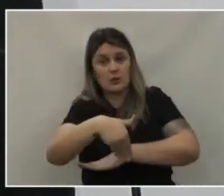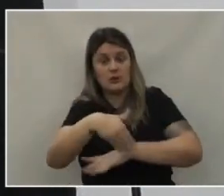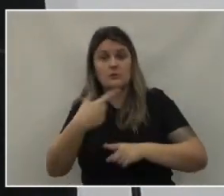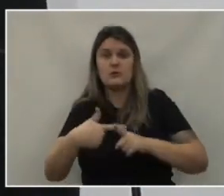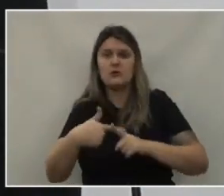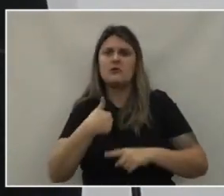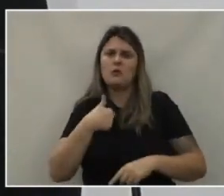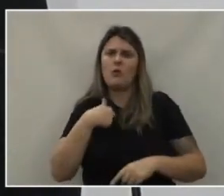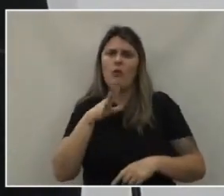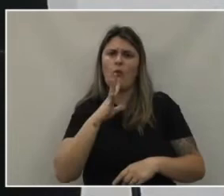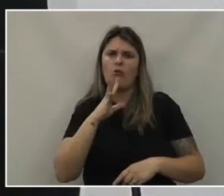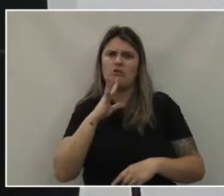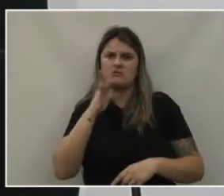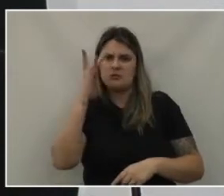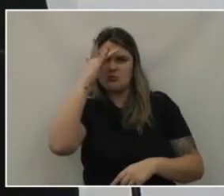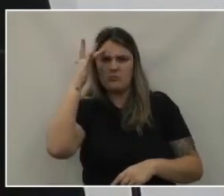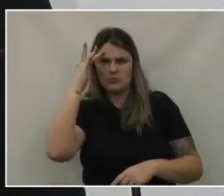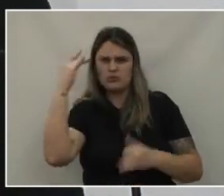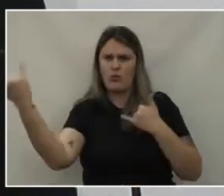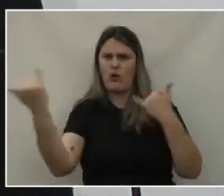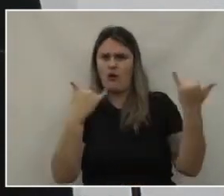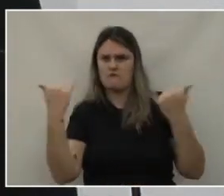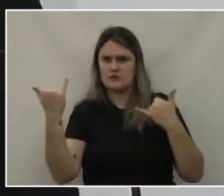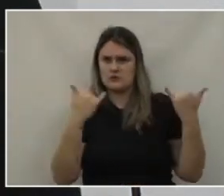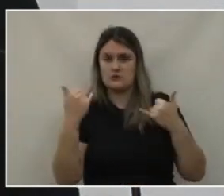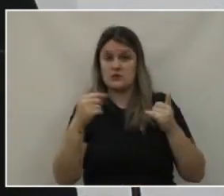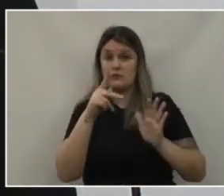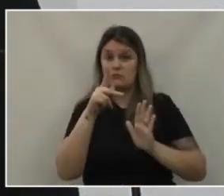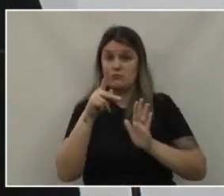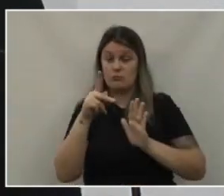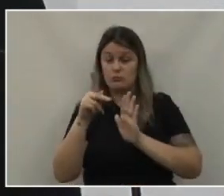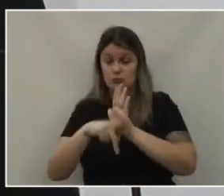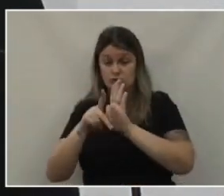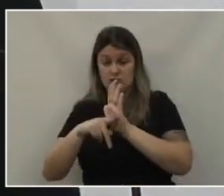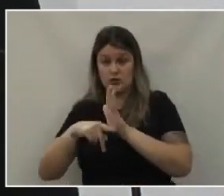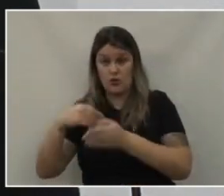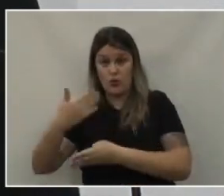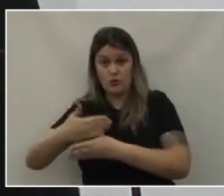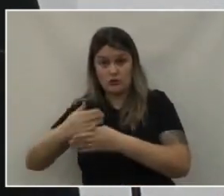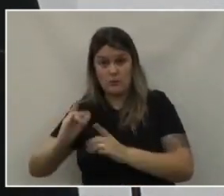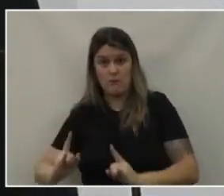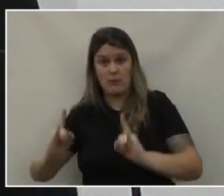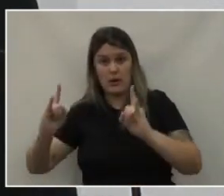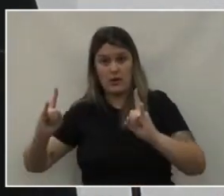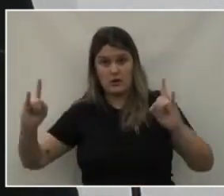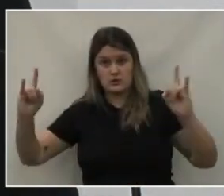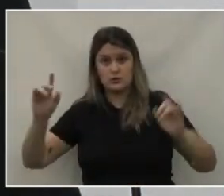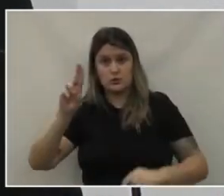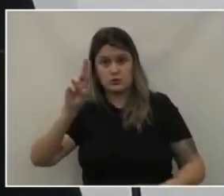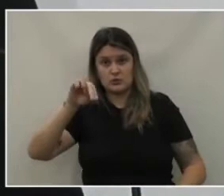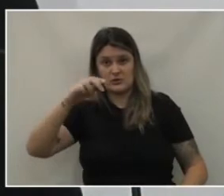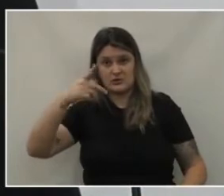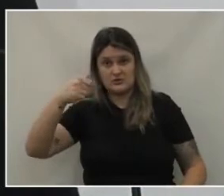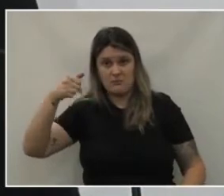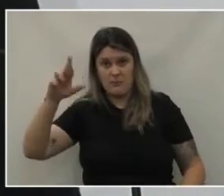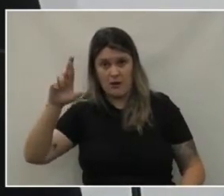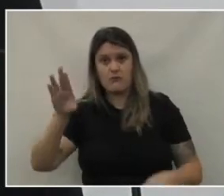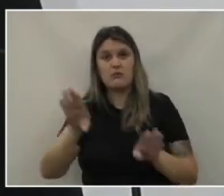é que eu tenho conhecimento de causa no sentido do projeto da Unespar, que o próprio projeto da Unespar também está virado